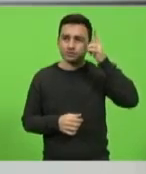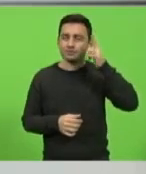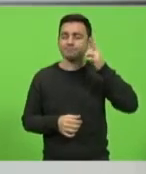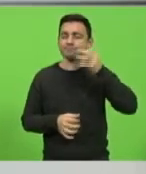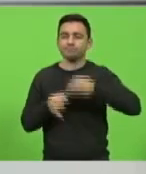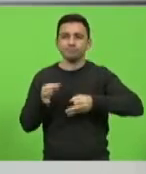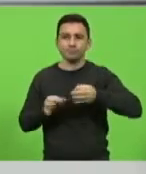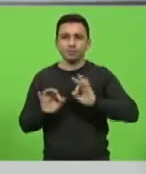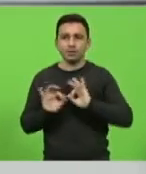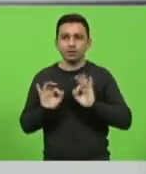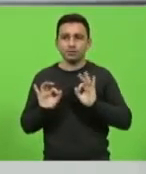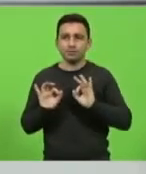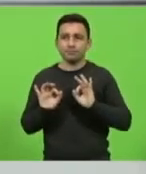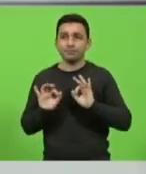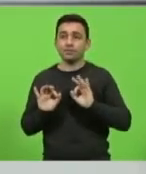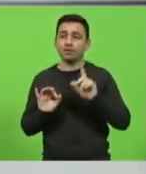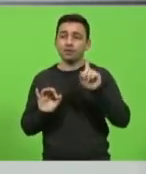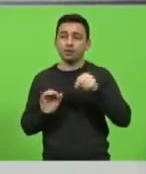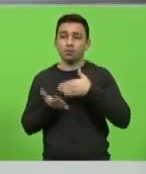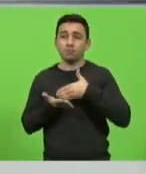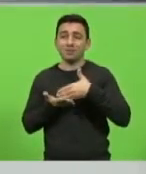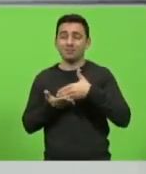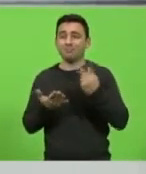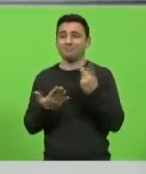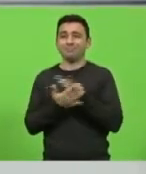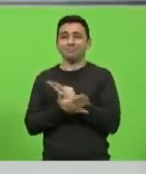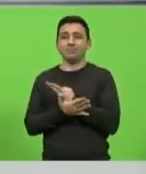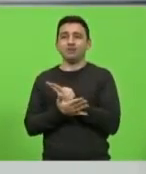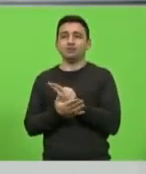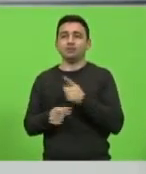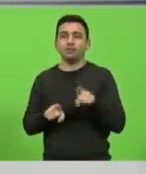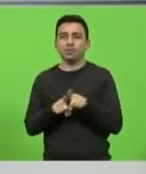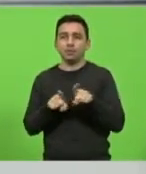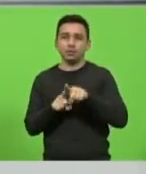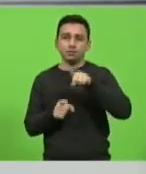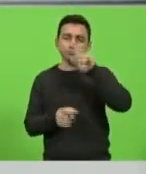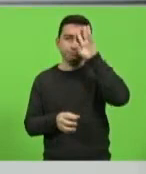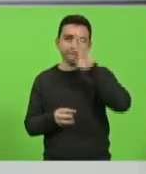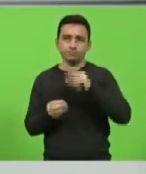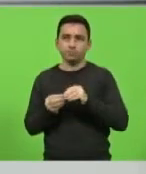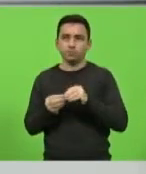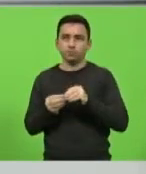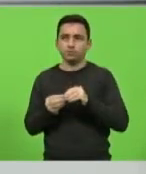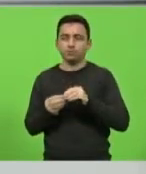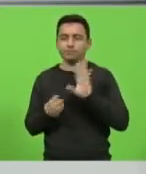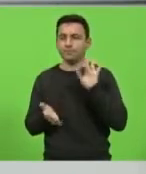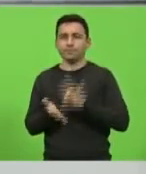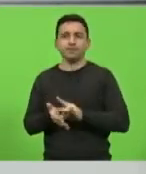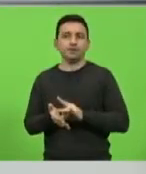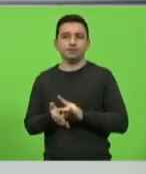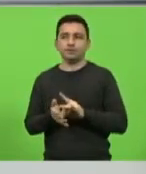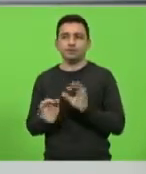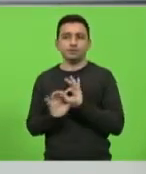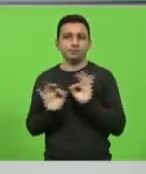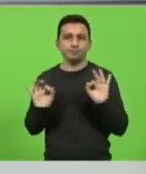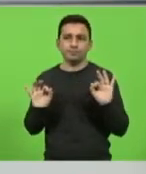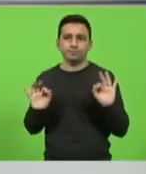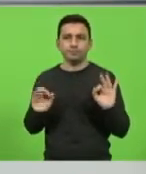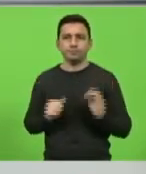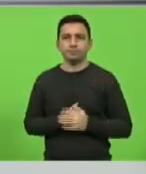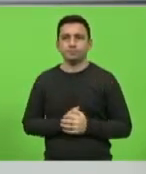premissa falsa e conclui-se por uma inverdade real. Repita-se,